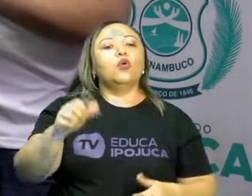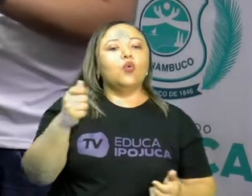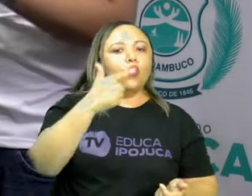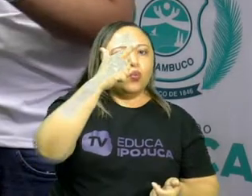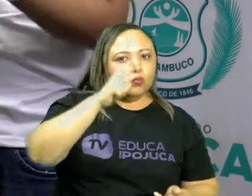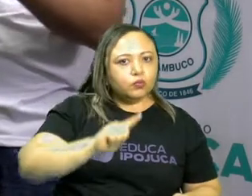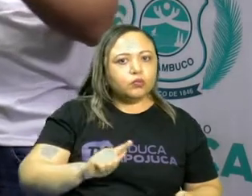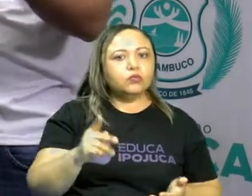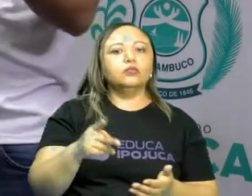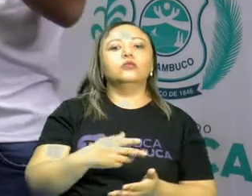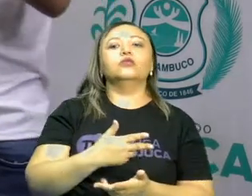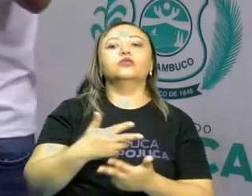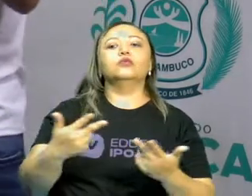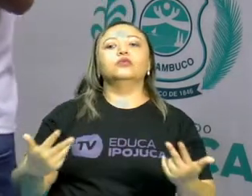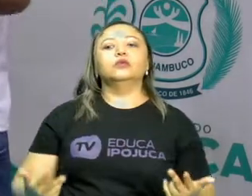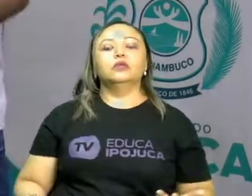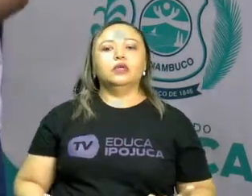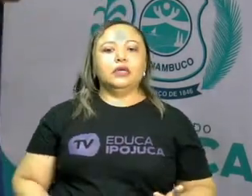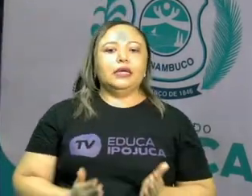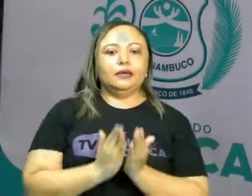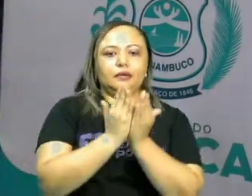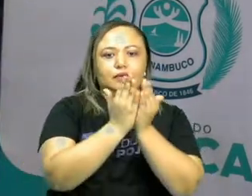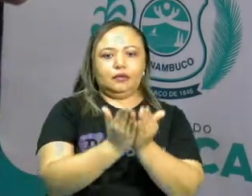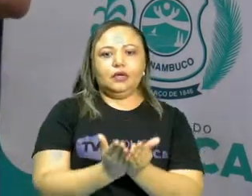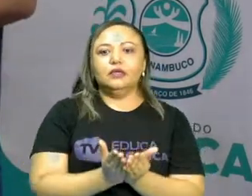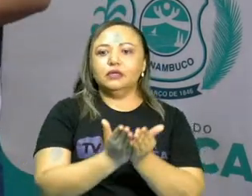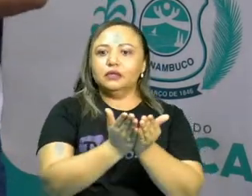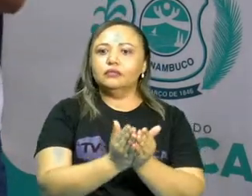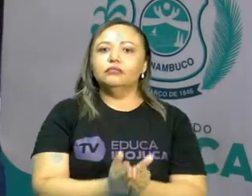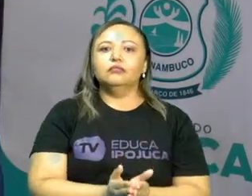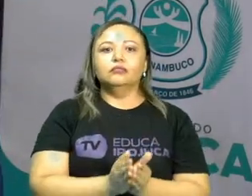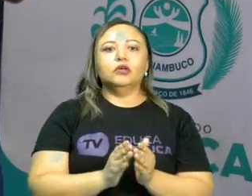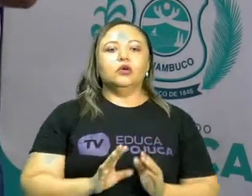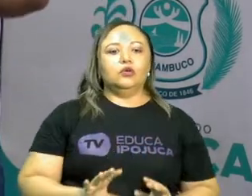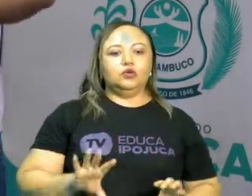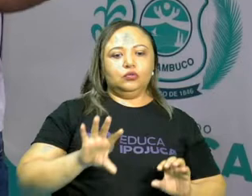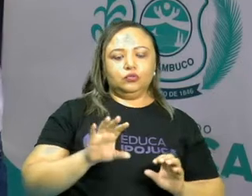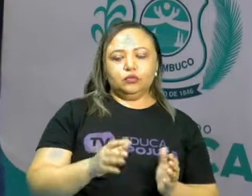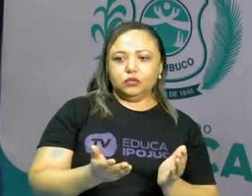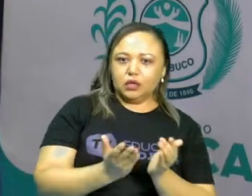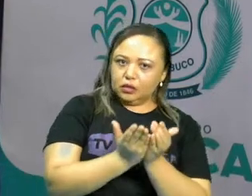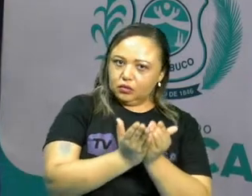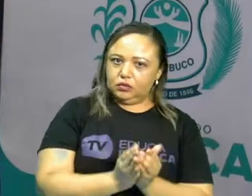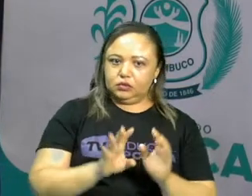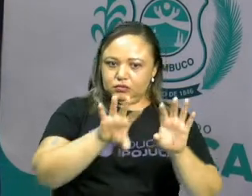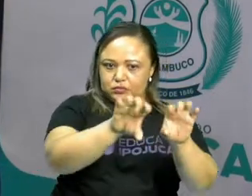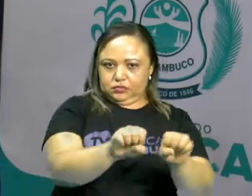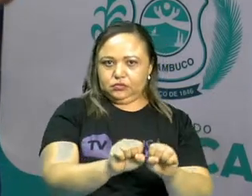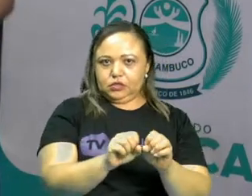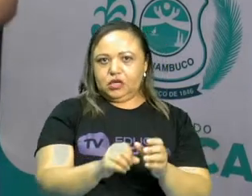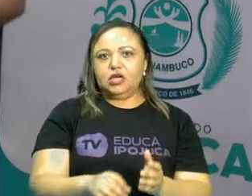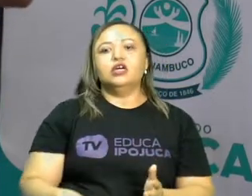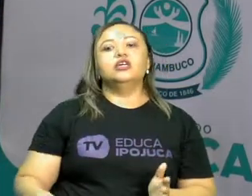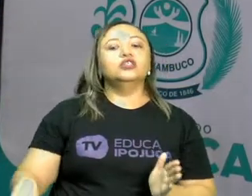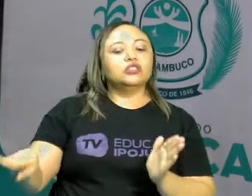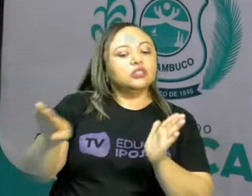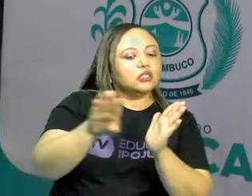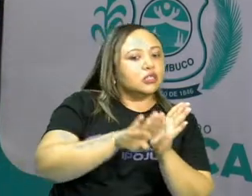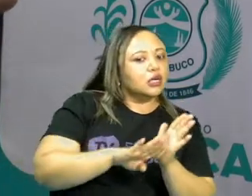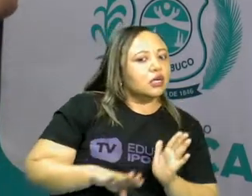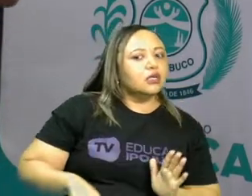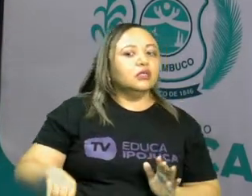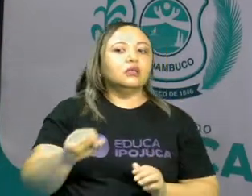outra coisa também é expansão marítima não é a chegada dos europeus sobretudo Portugueses